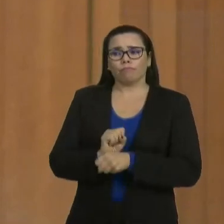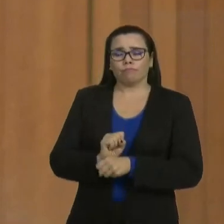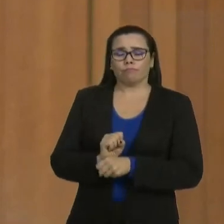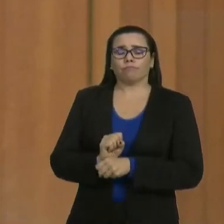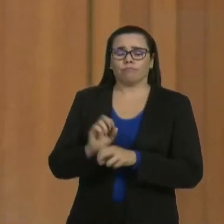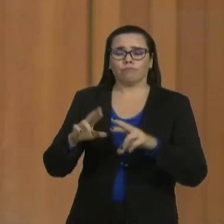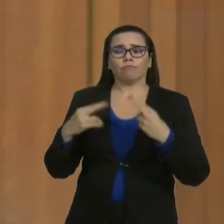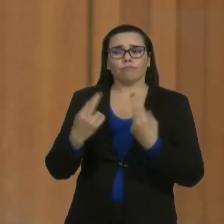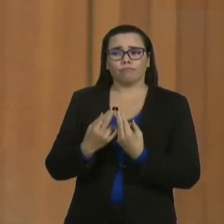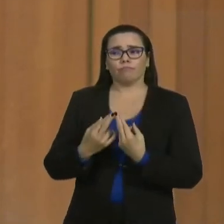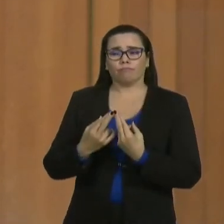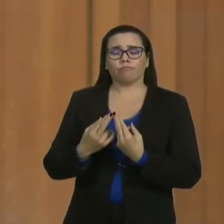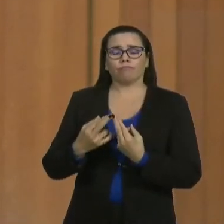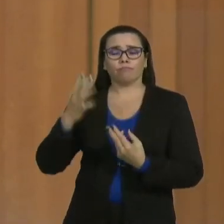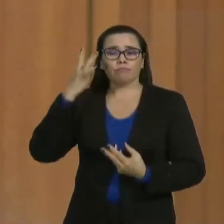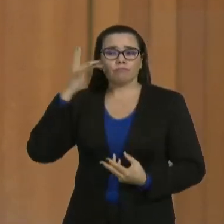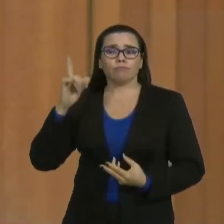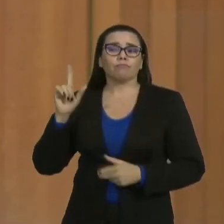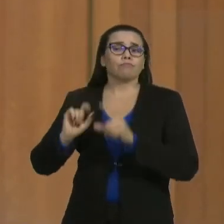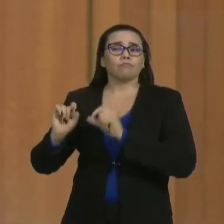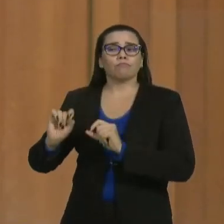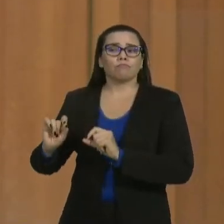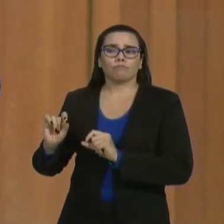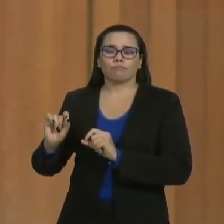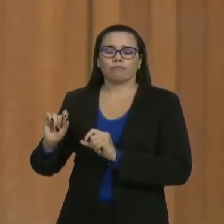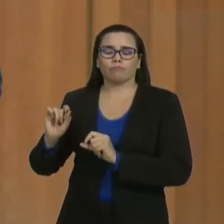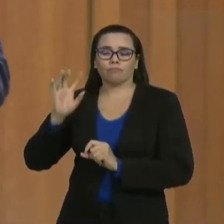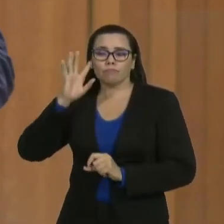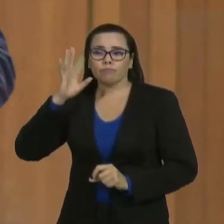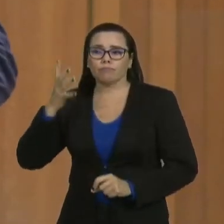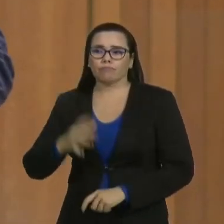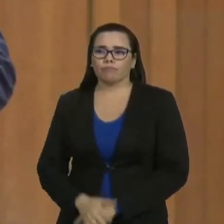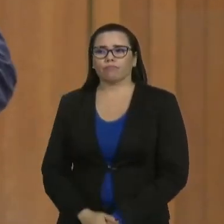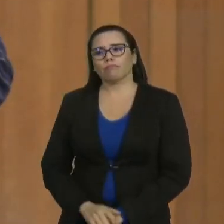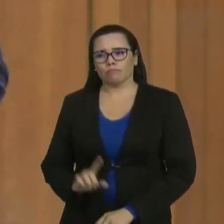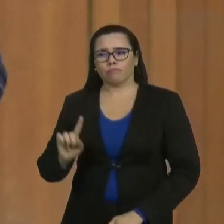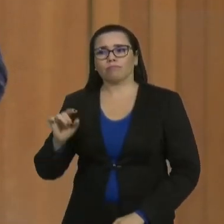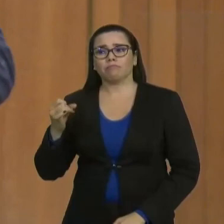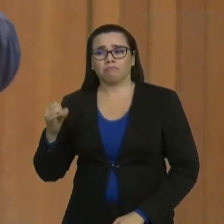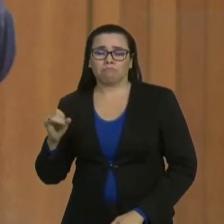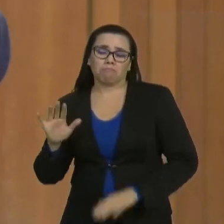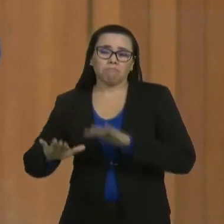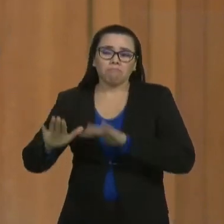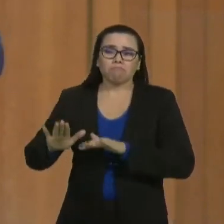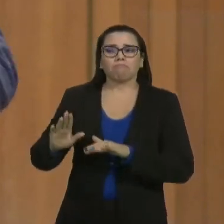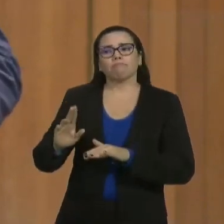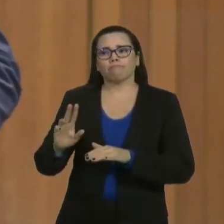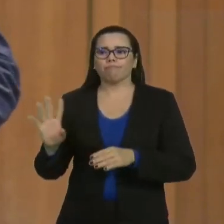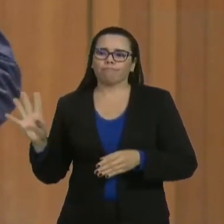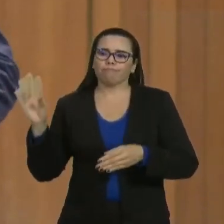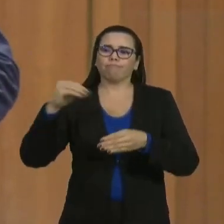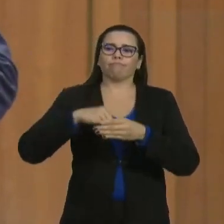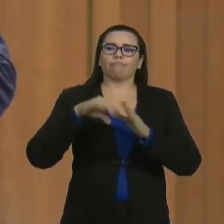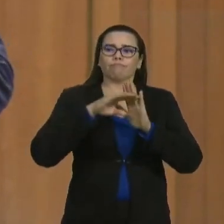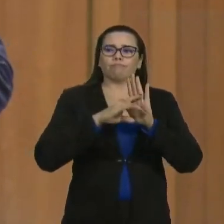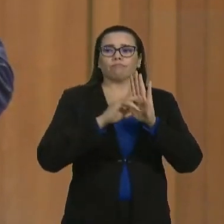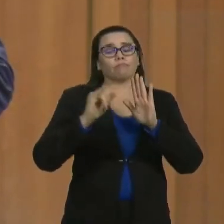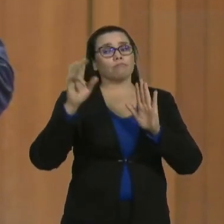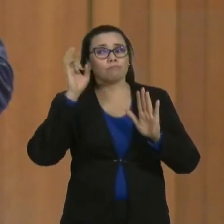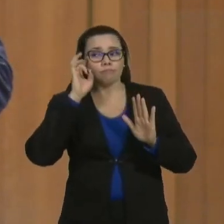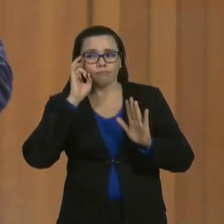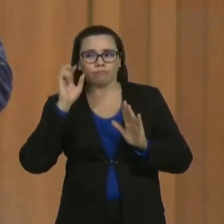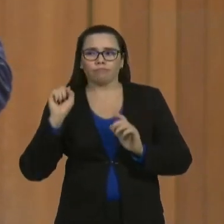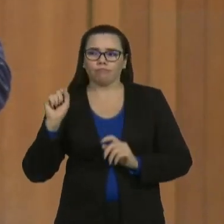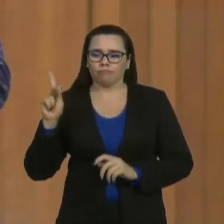FUNAC, estamos juntos, continuem contando com o deputado Hélio do Curso. Que Deus abençoe a todos e, com fé em Deus, essa